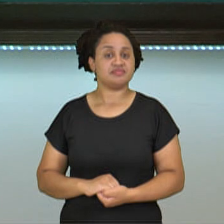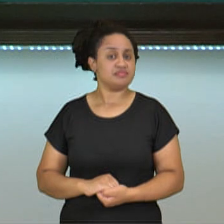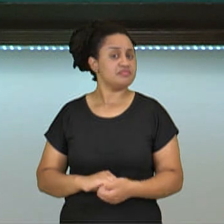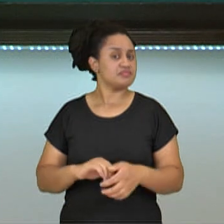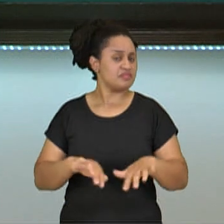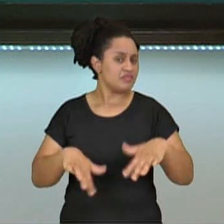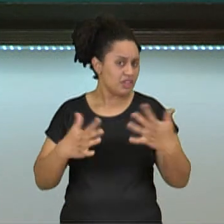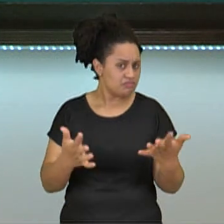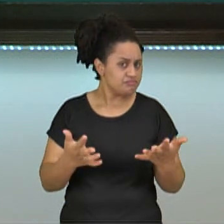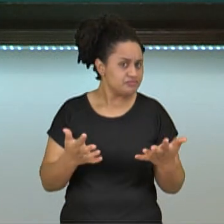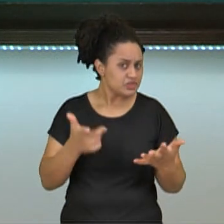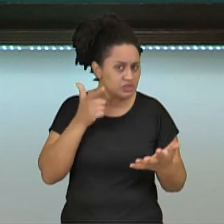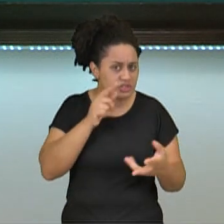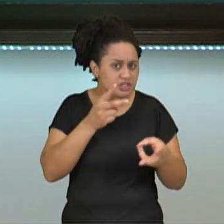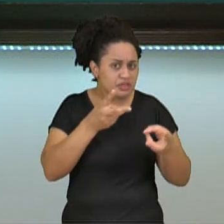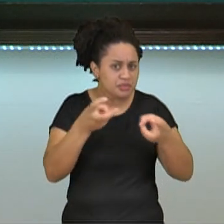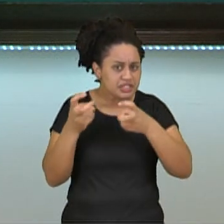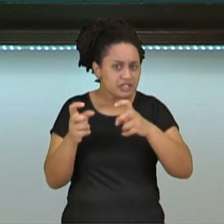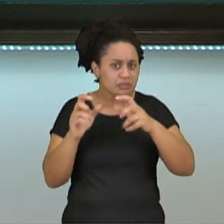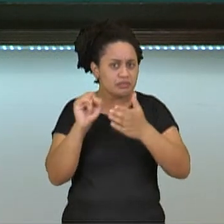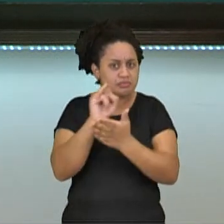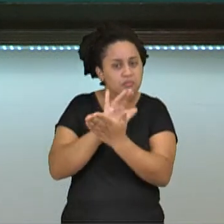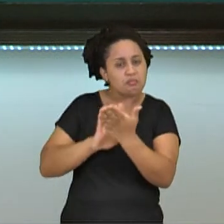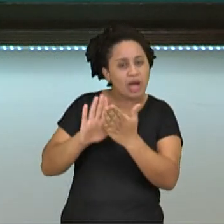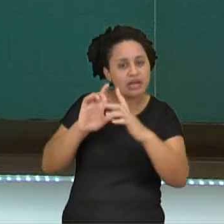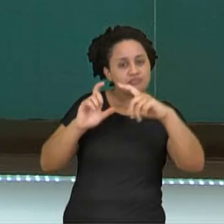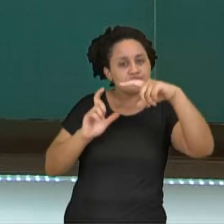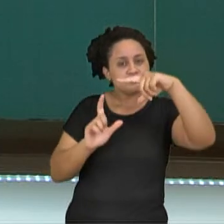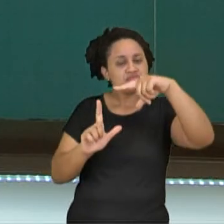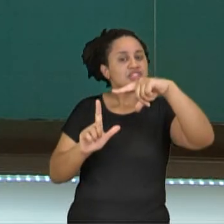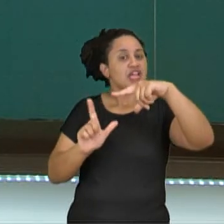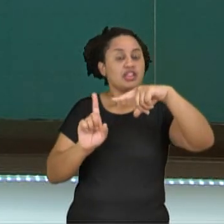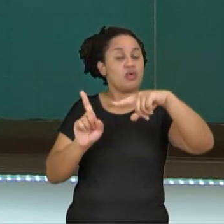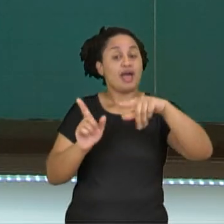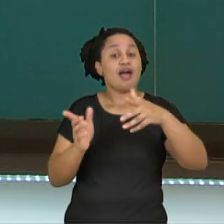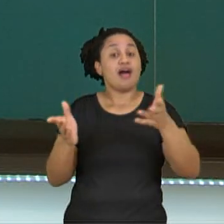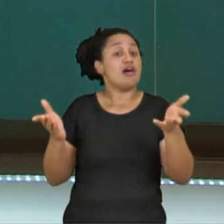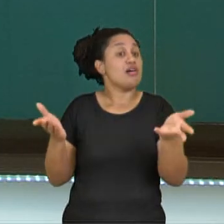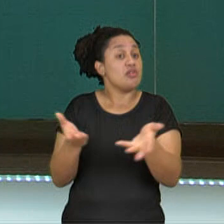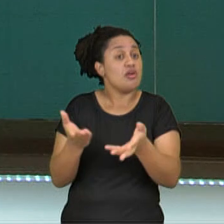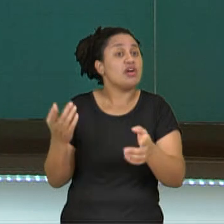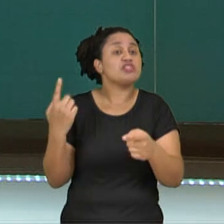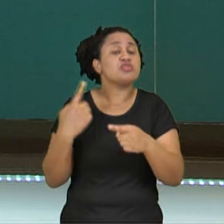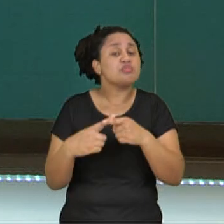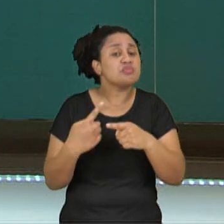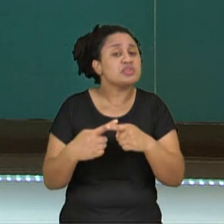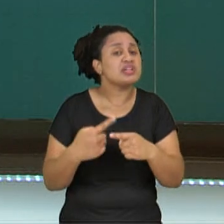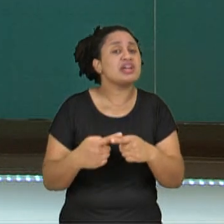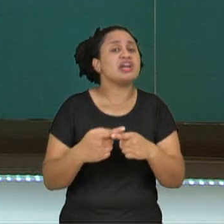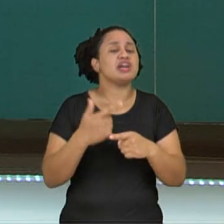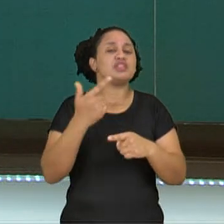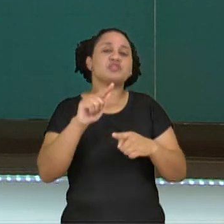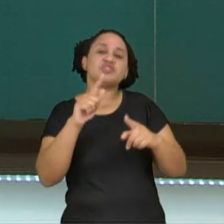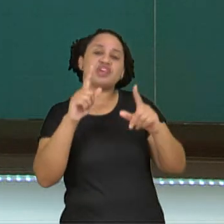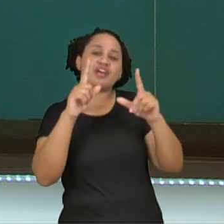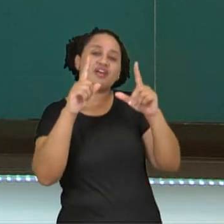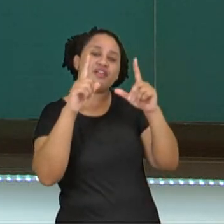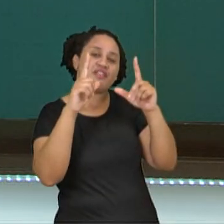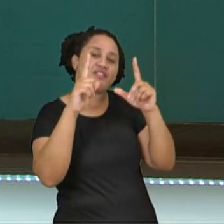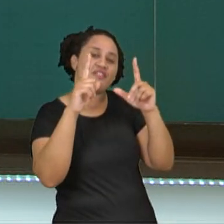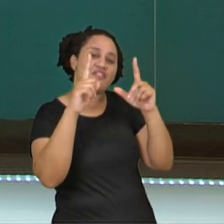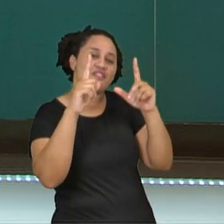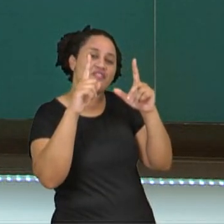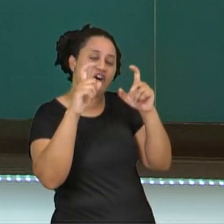Então, você percebeu que essa imagem, ela não condiz à realidade, porque não existia máquina fotográfica, não